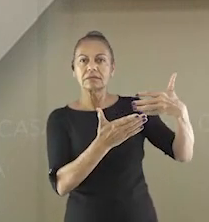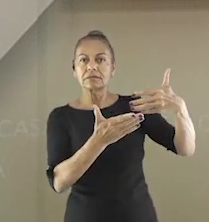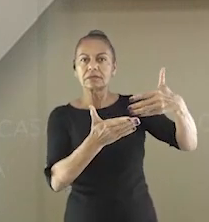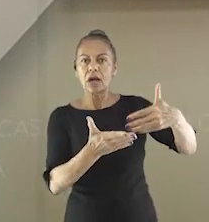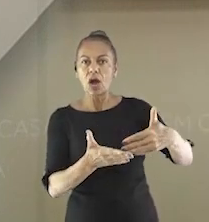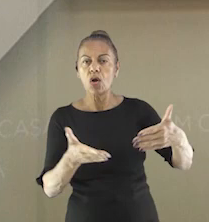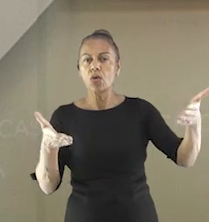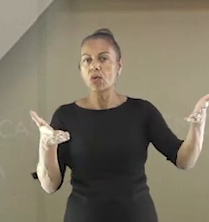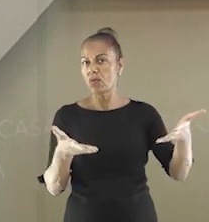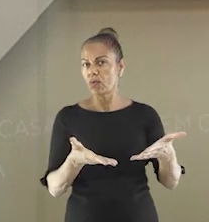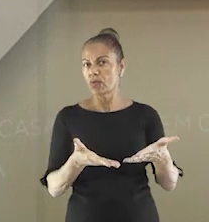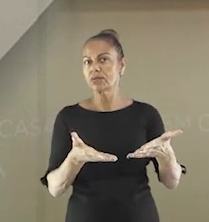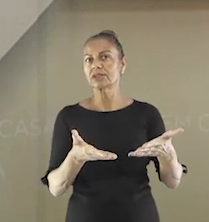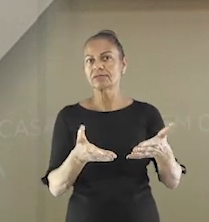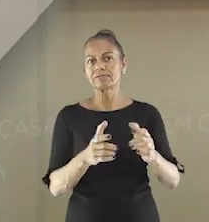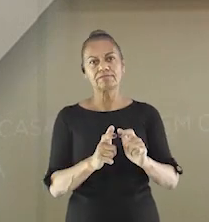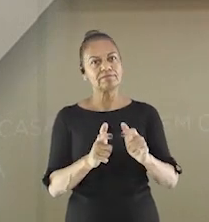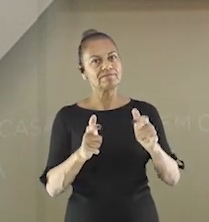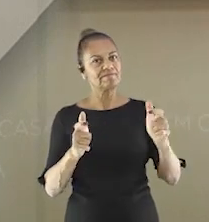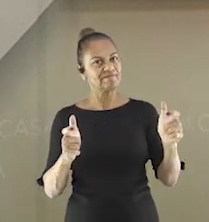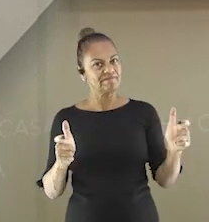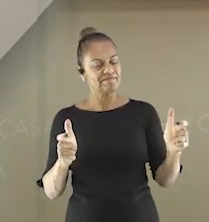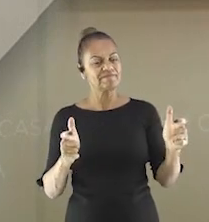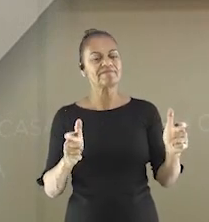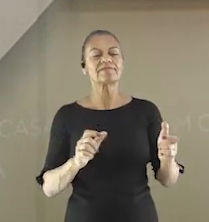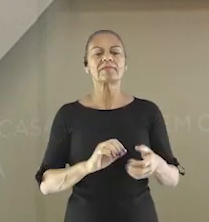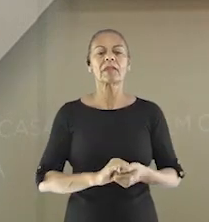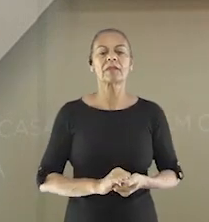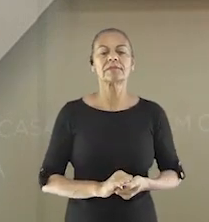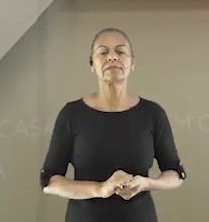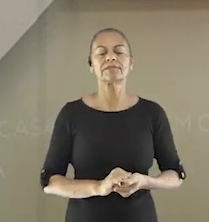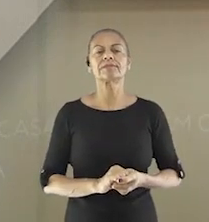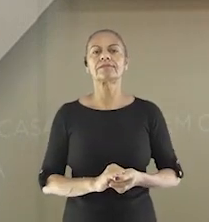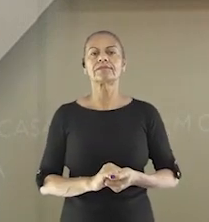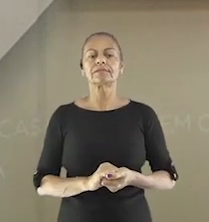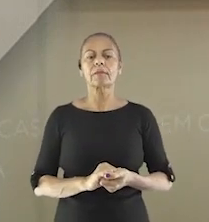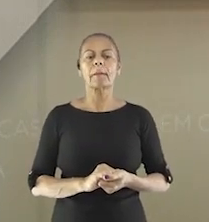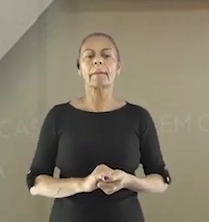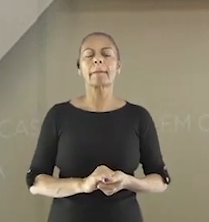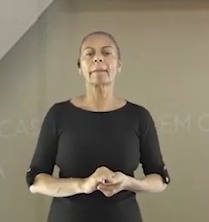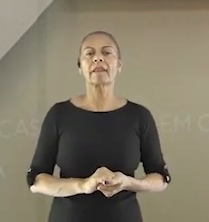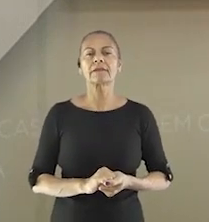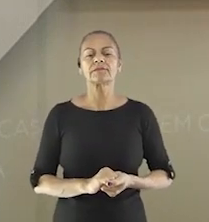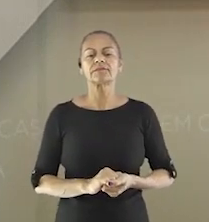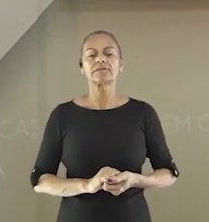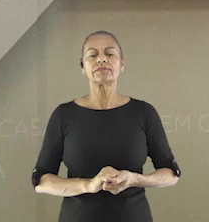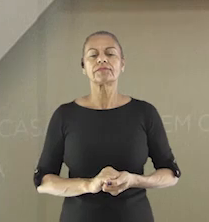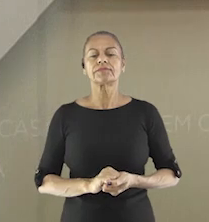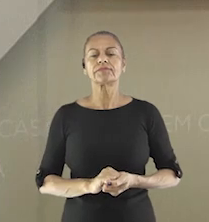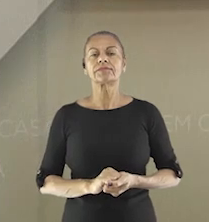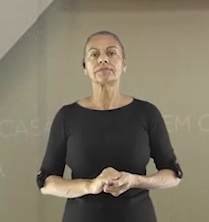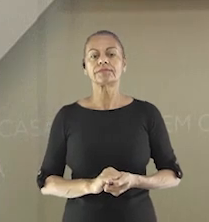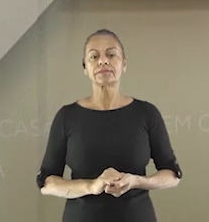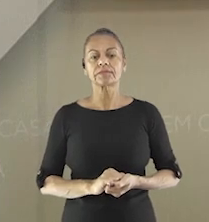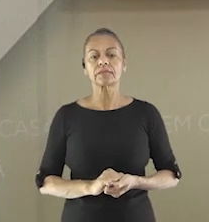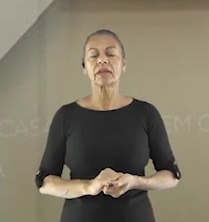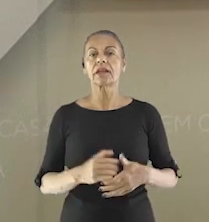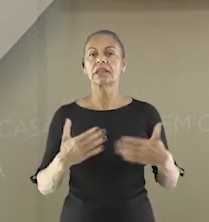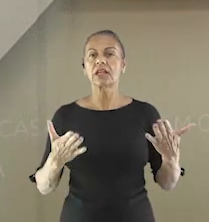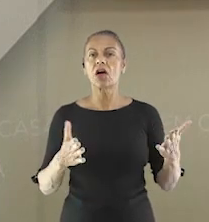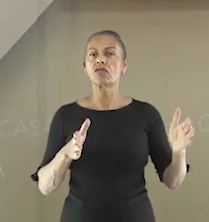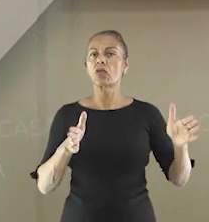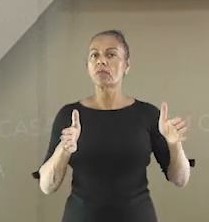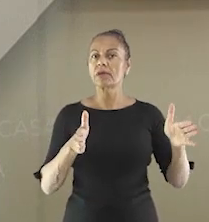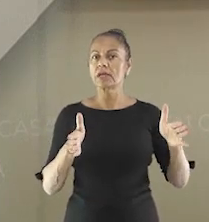na Terra acabou escapando para o espaço. E a Terra foi se resfriando, como vemos aqui. Bom, esse foi o período mais quente do